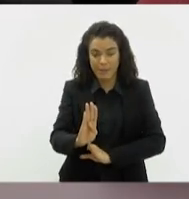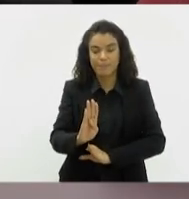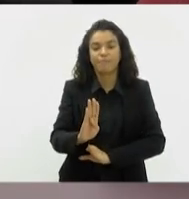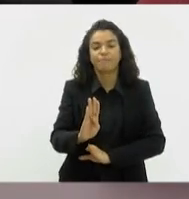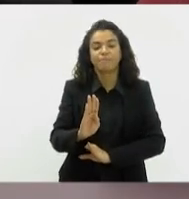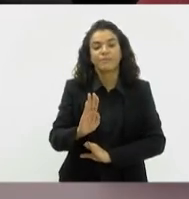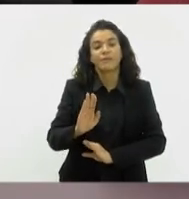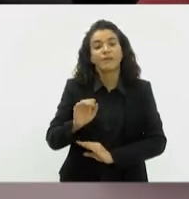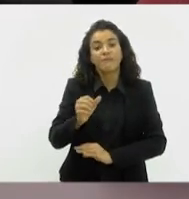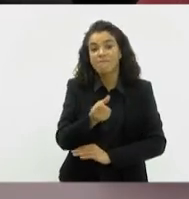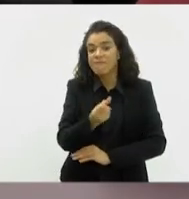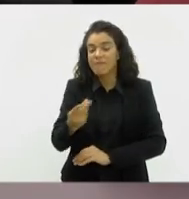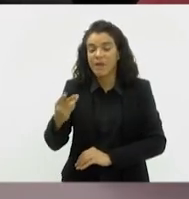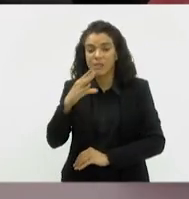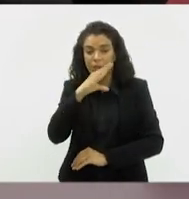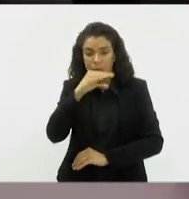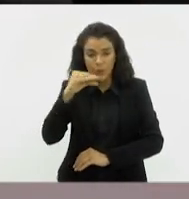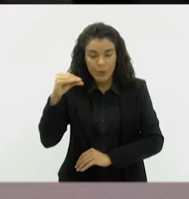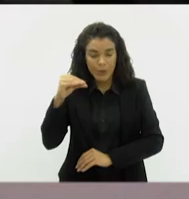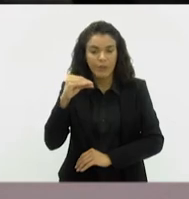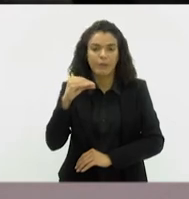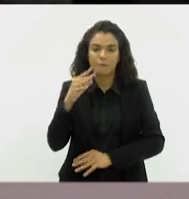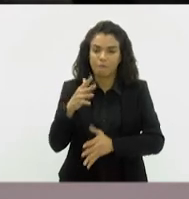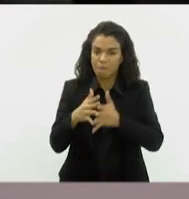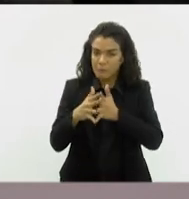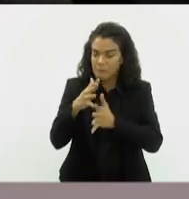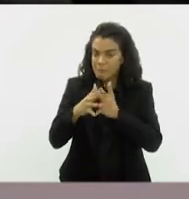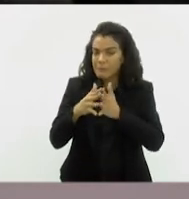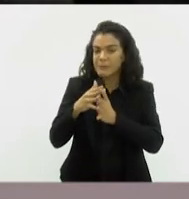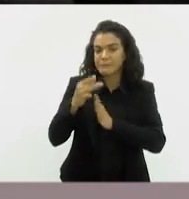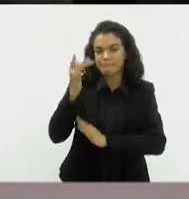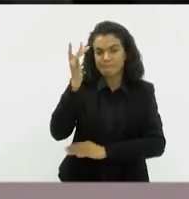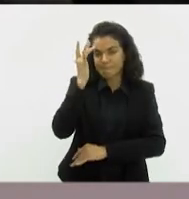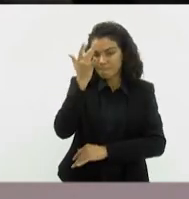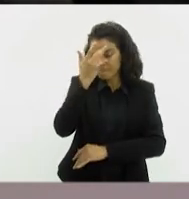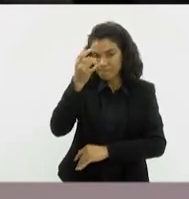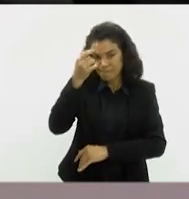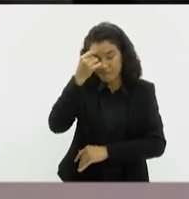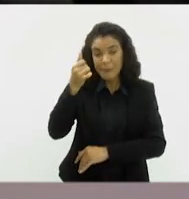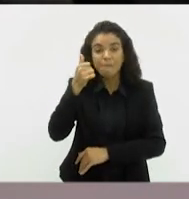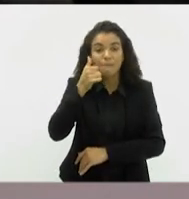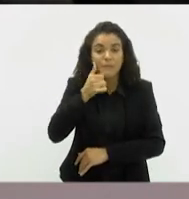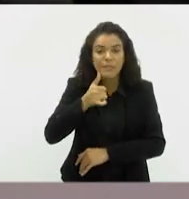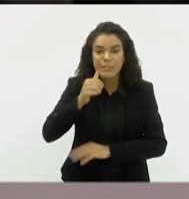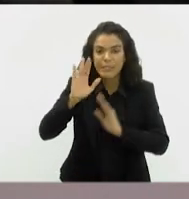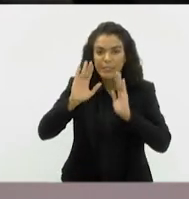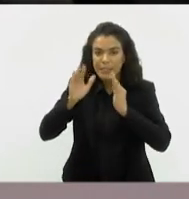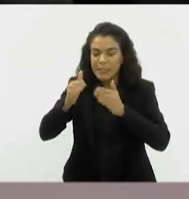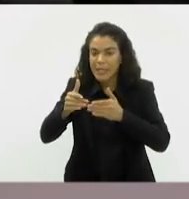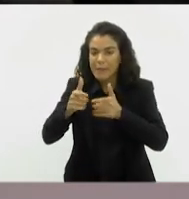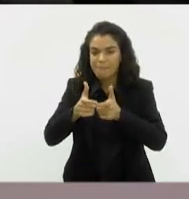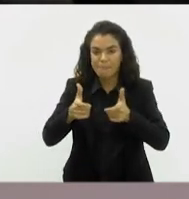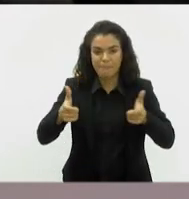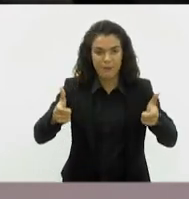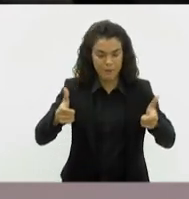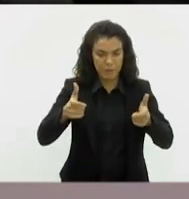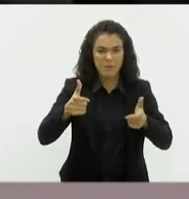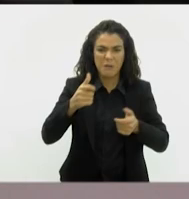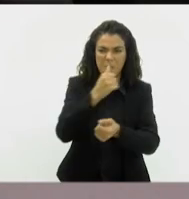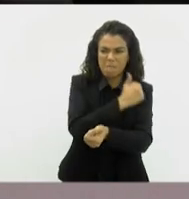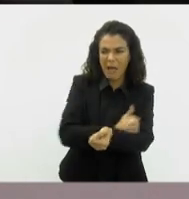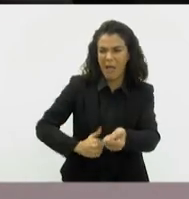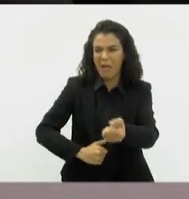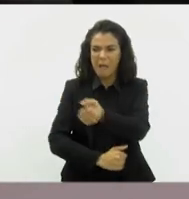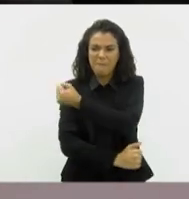Muitos adolescentes com problema mental, muito crescente, meninas especialmente no sentido de